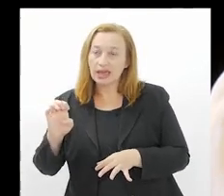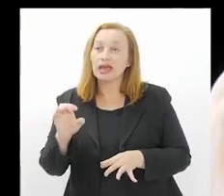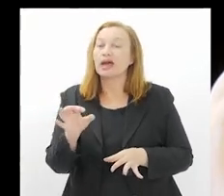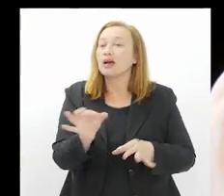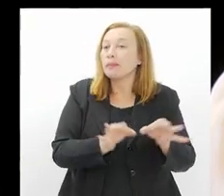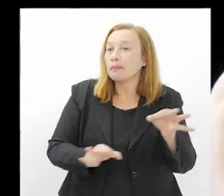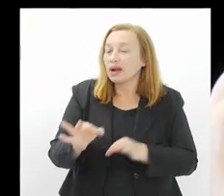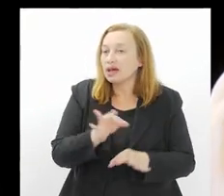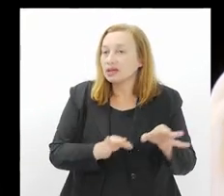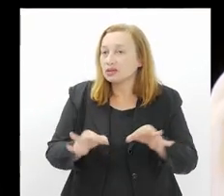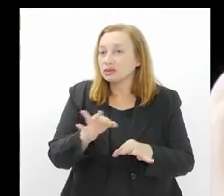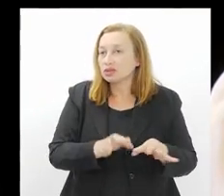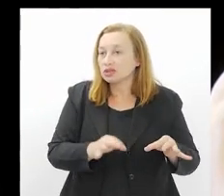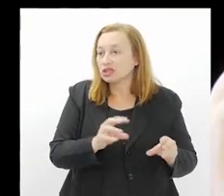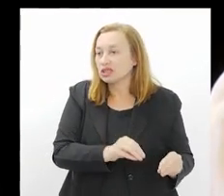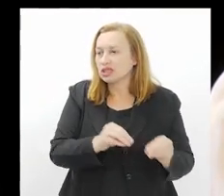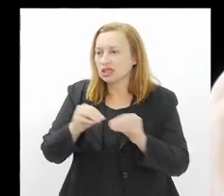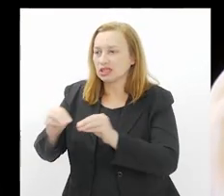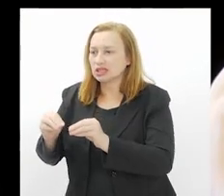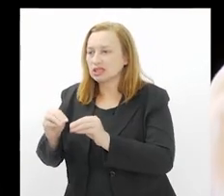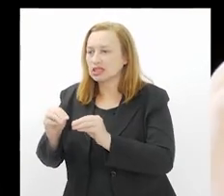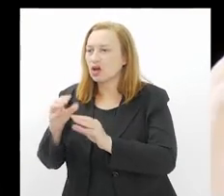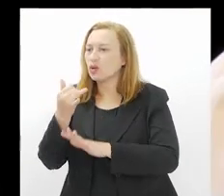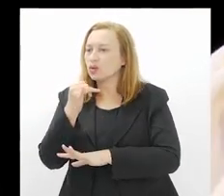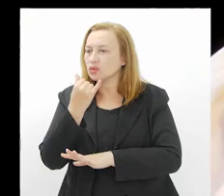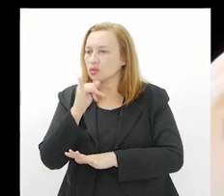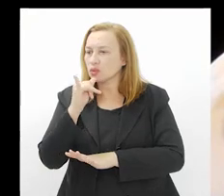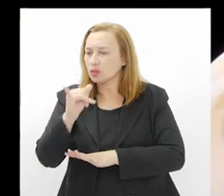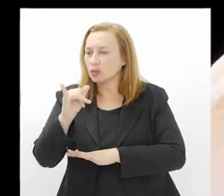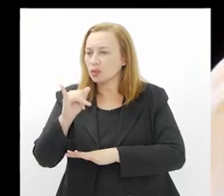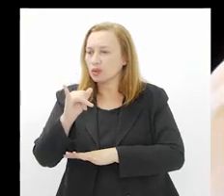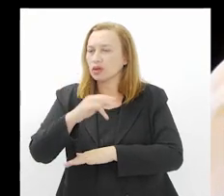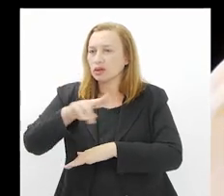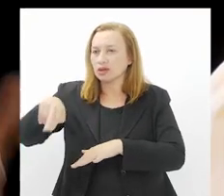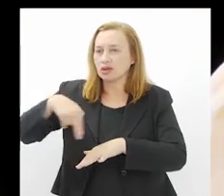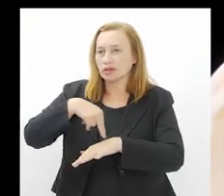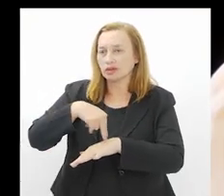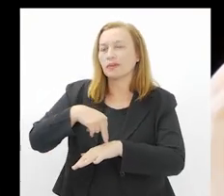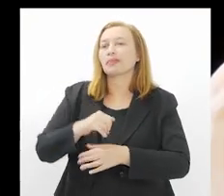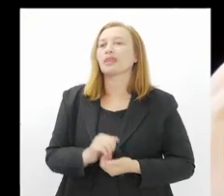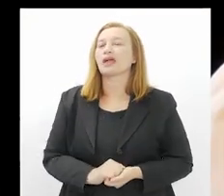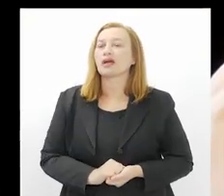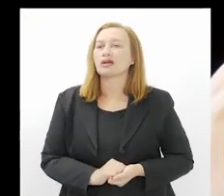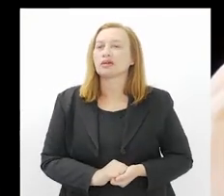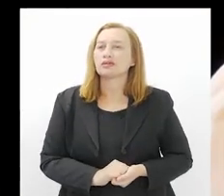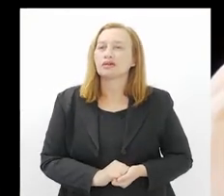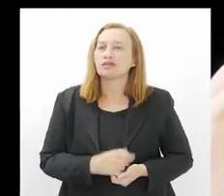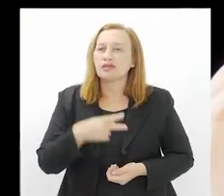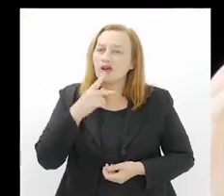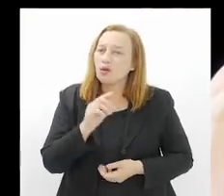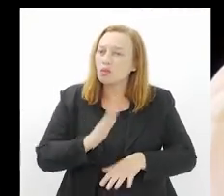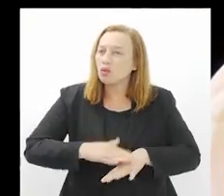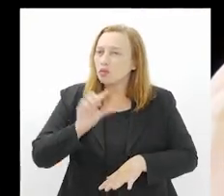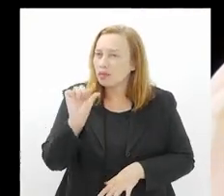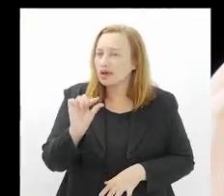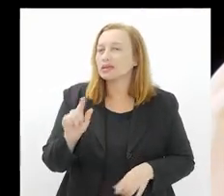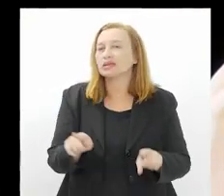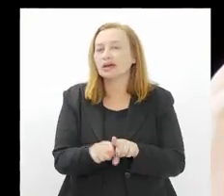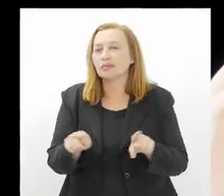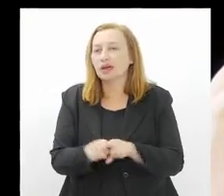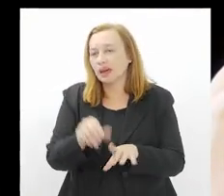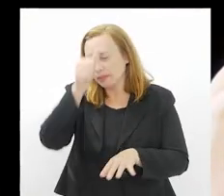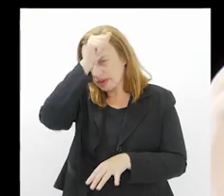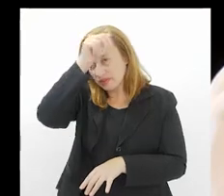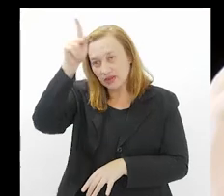Nacional de Transição Energética. Né? Além disso, a gente vai falar um pouco mais sobre essa questão da transição energética.